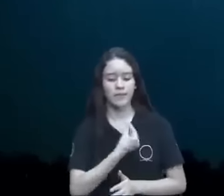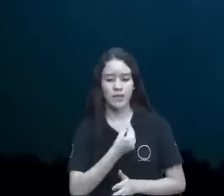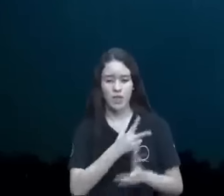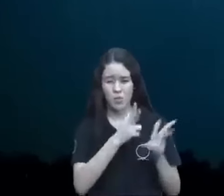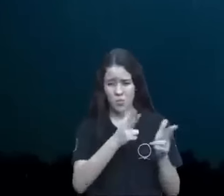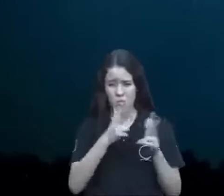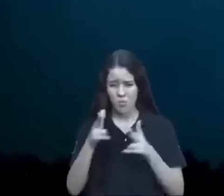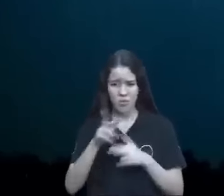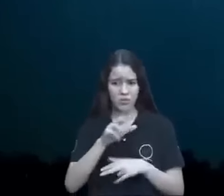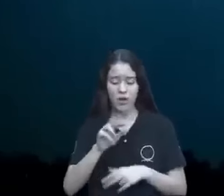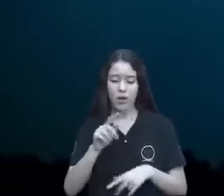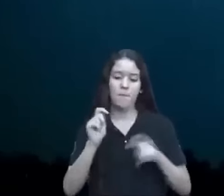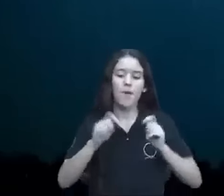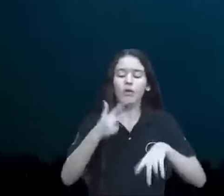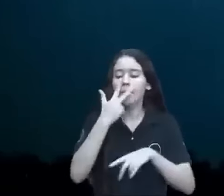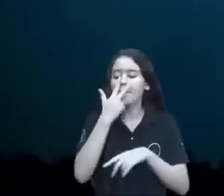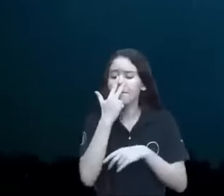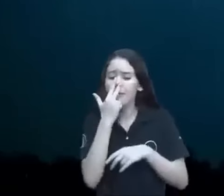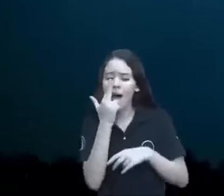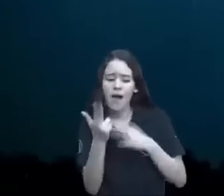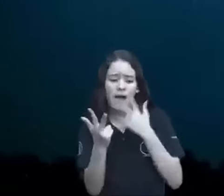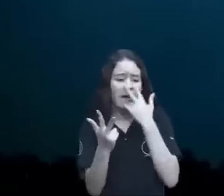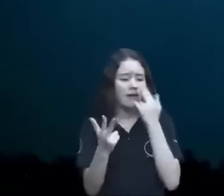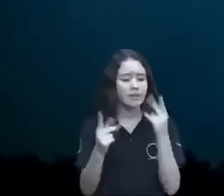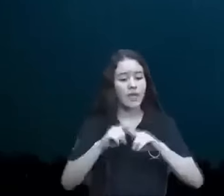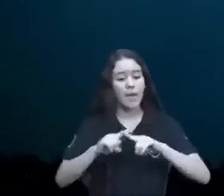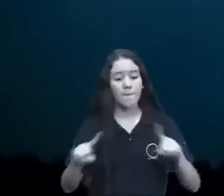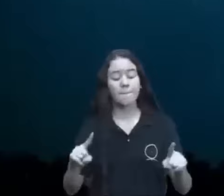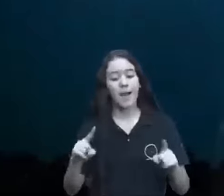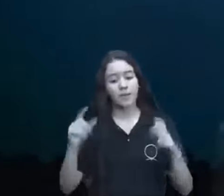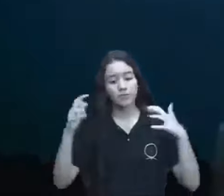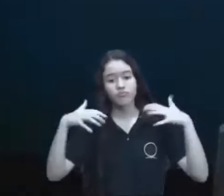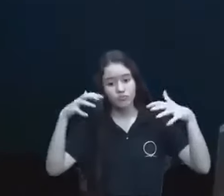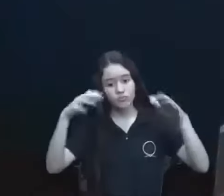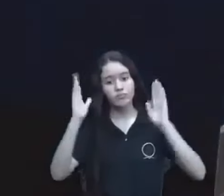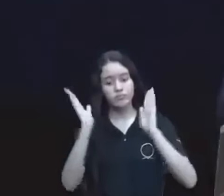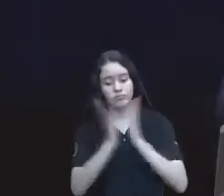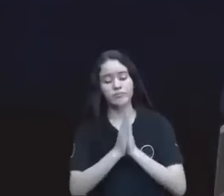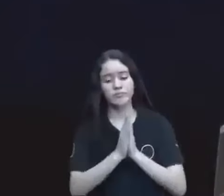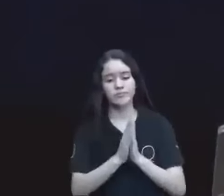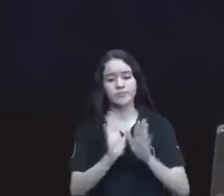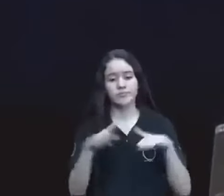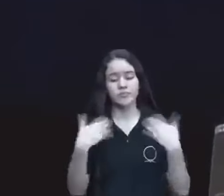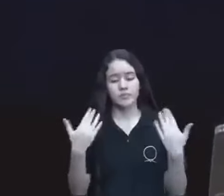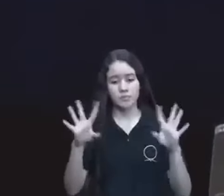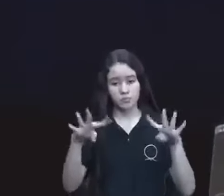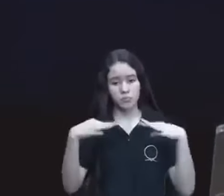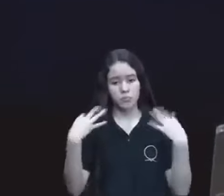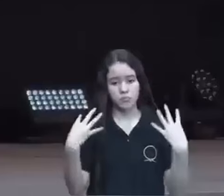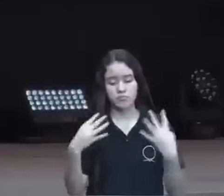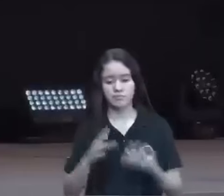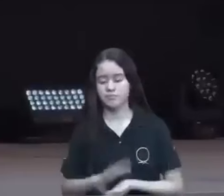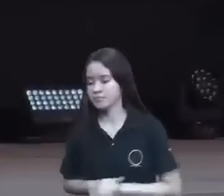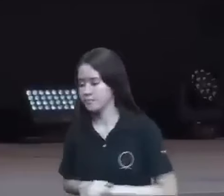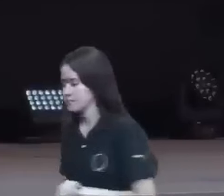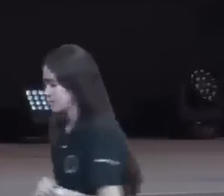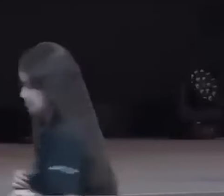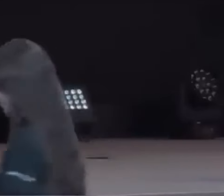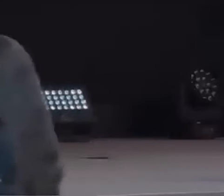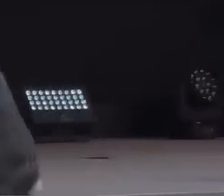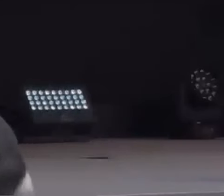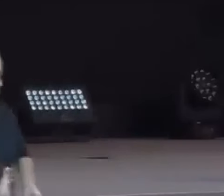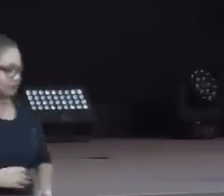iguais podde até ser parecidas mas nós passamos por Tempestad então escute aqui algumas considerações